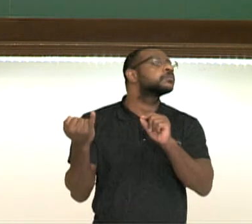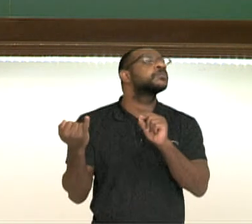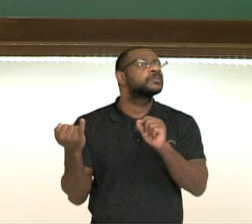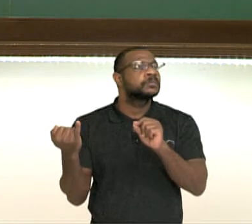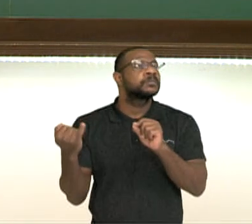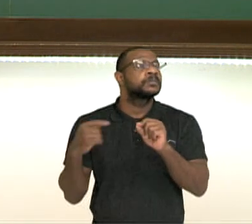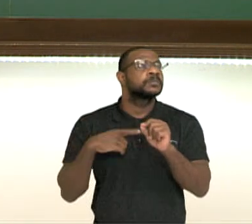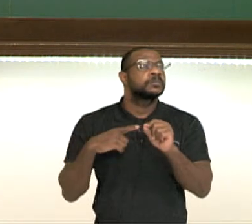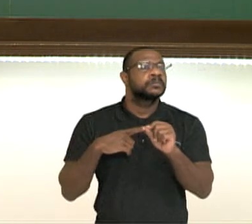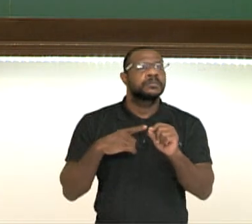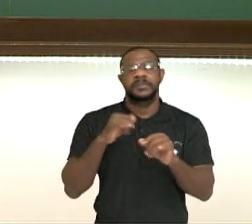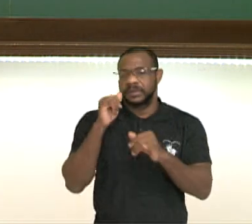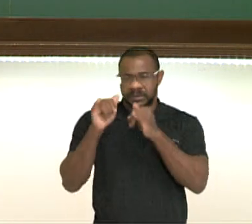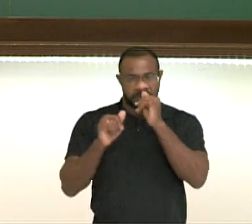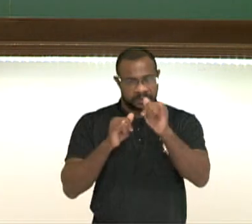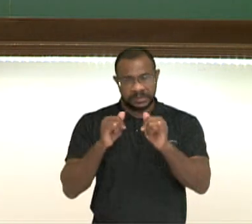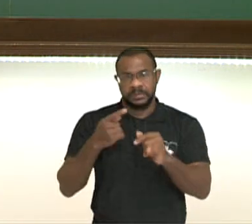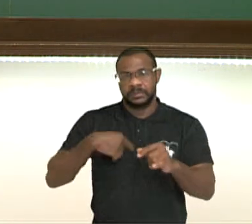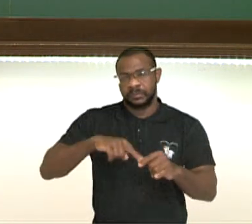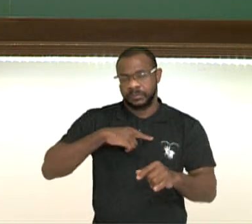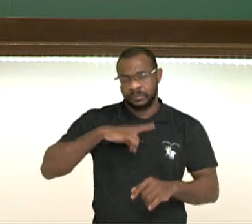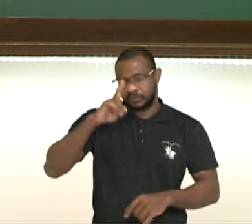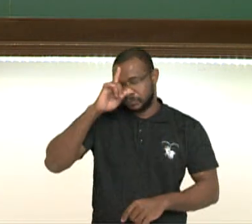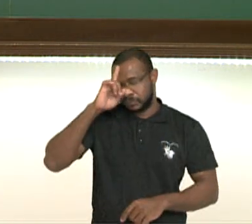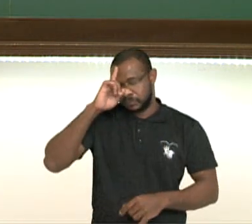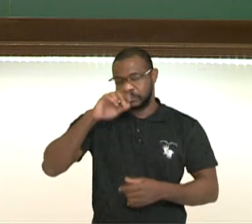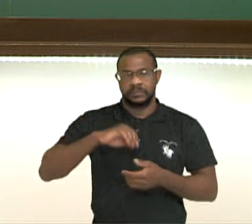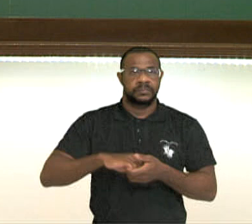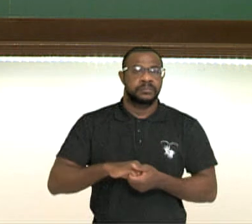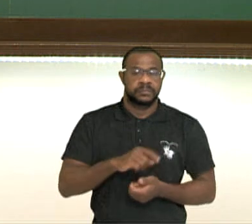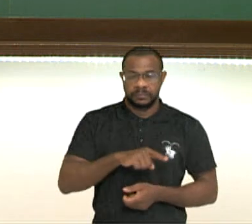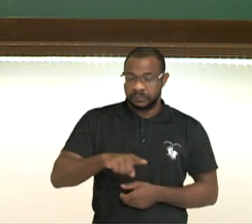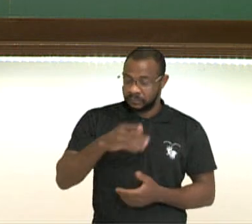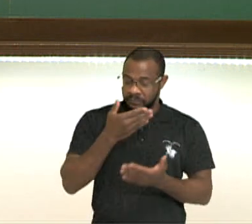de energia no nosso cotidiano. A você,